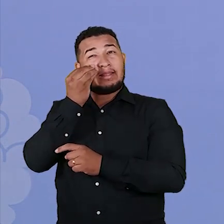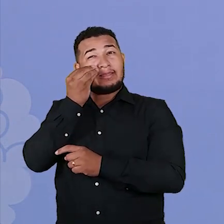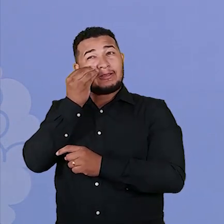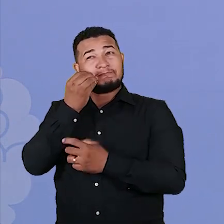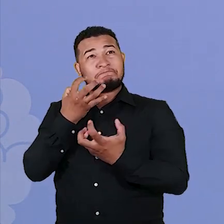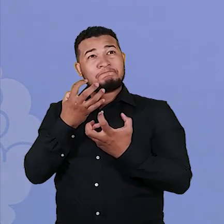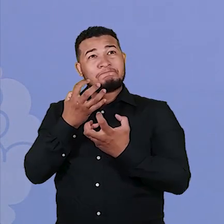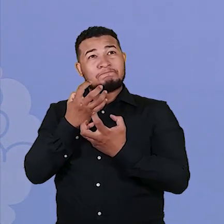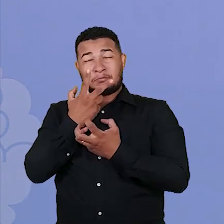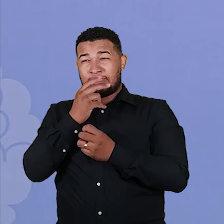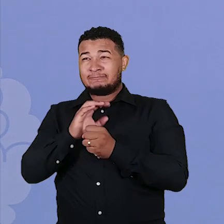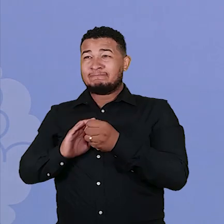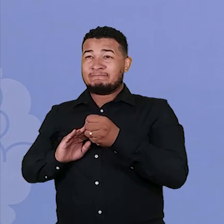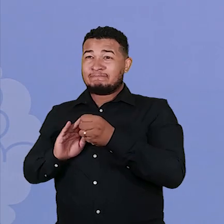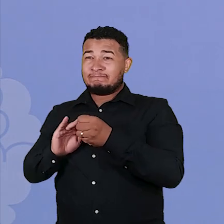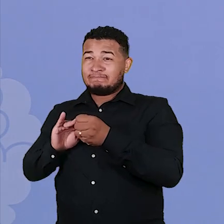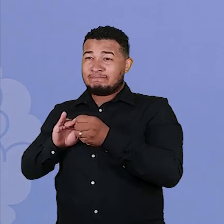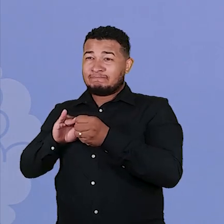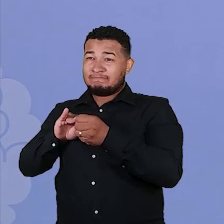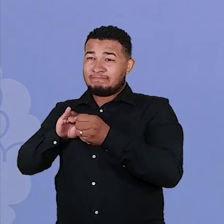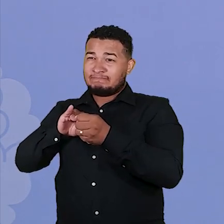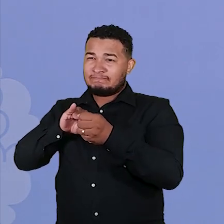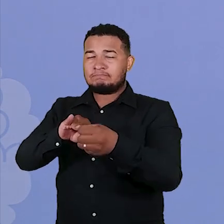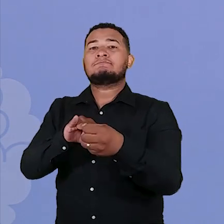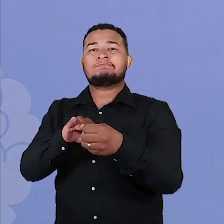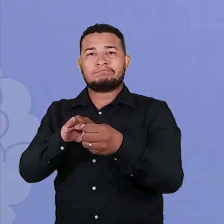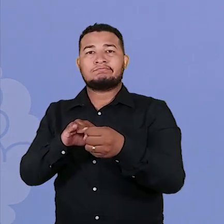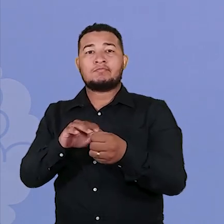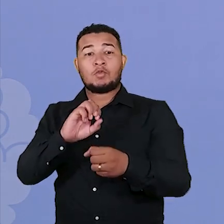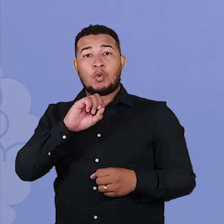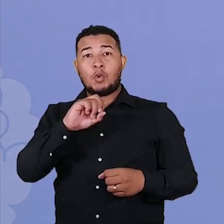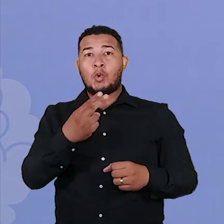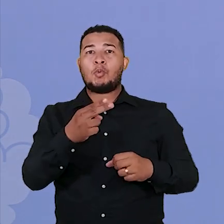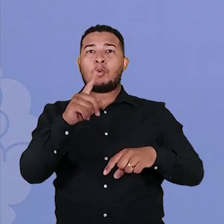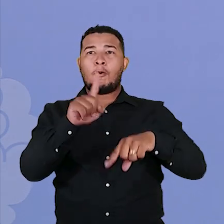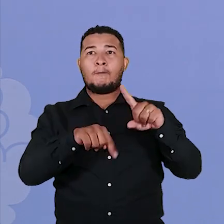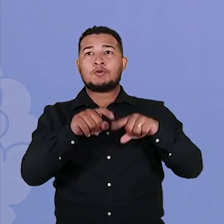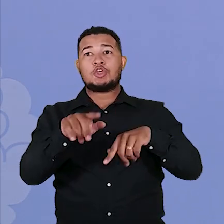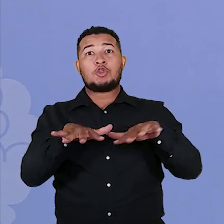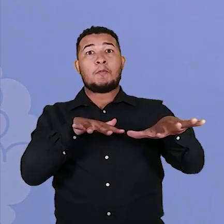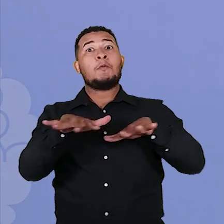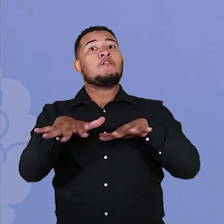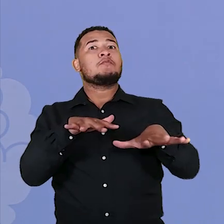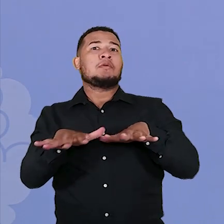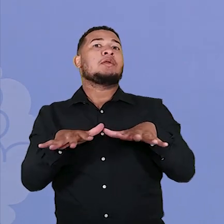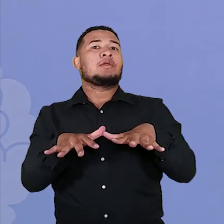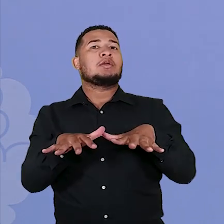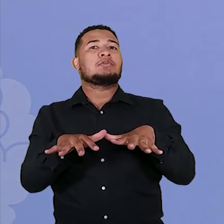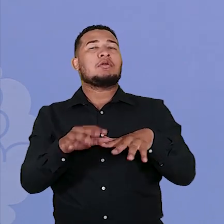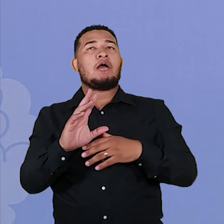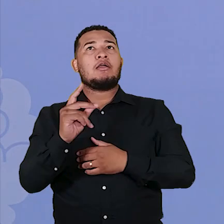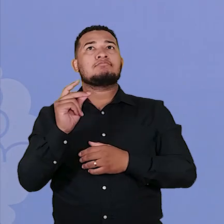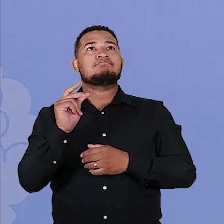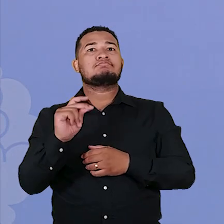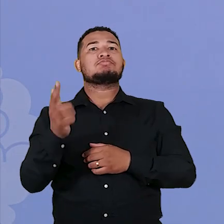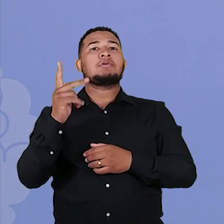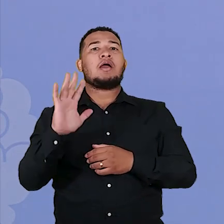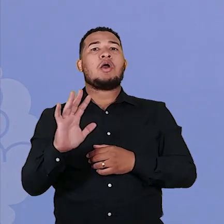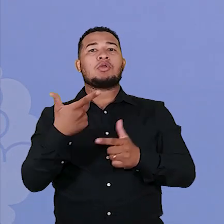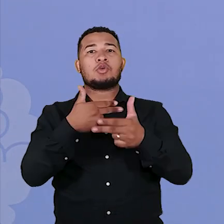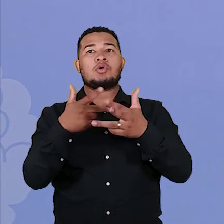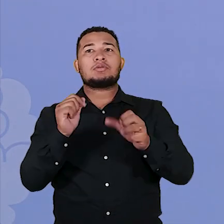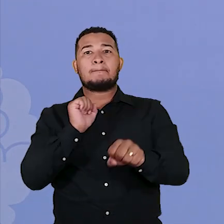resistiu um pouco para mudar aquele tá é ou um objeto está em movimento e de